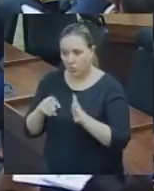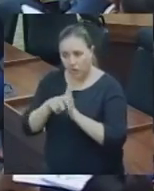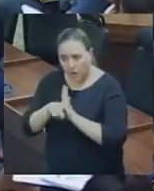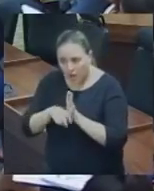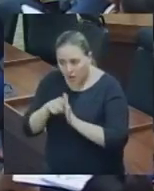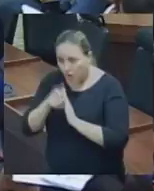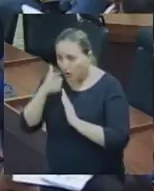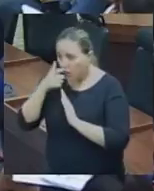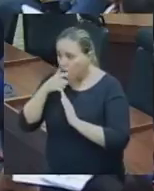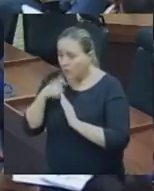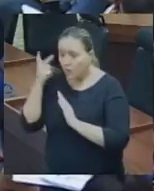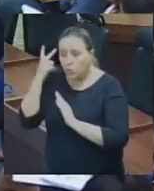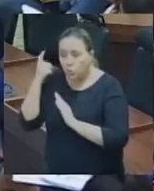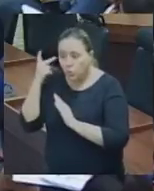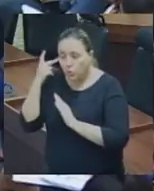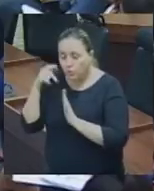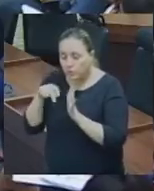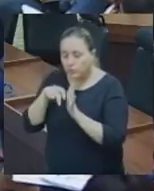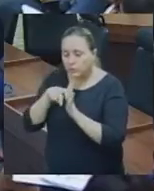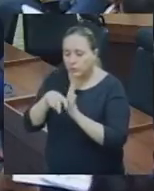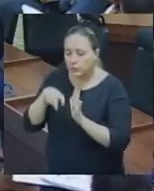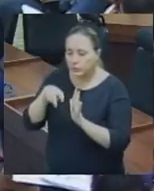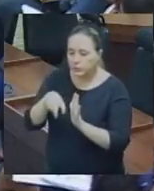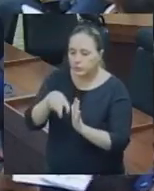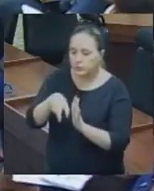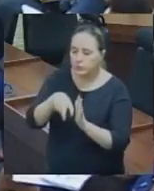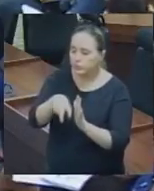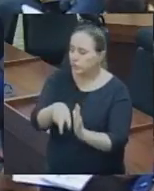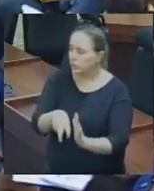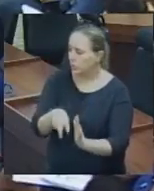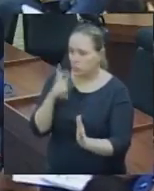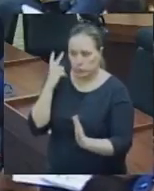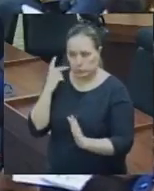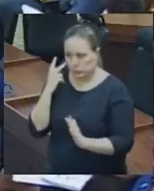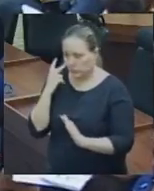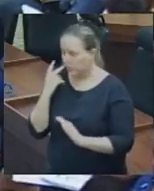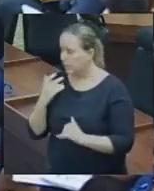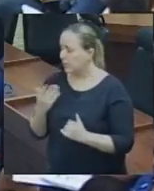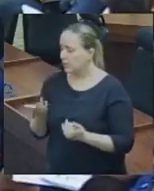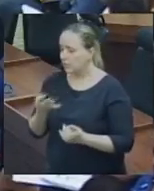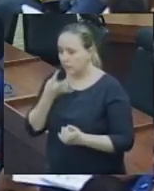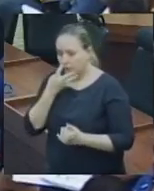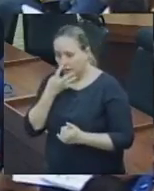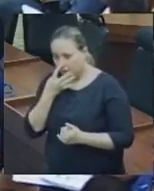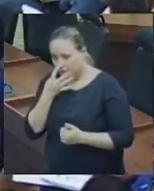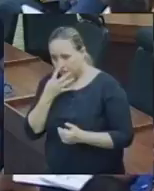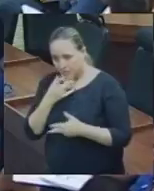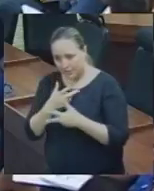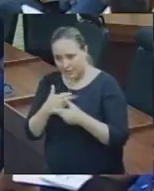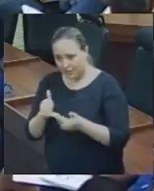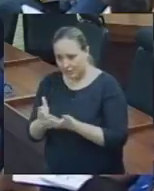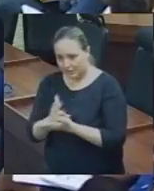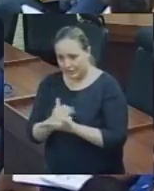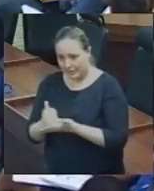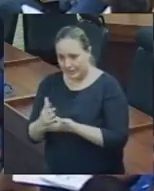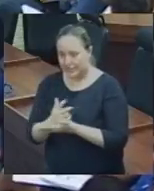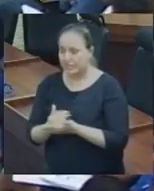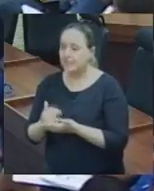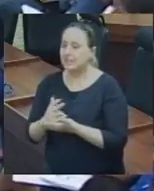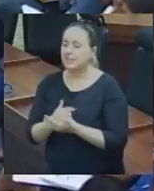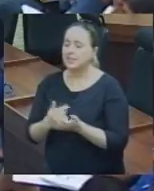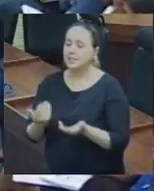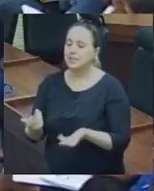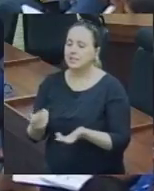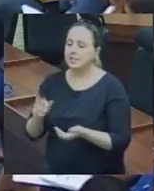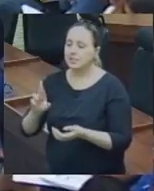conseguia passar de três corredores e contemplará todos os desenhos os